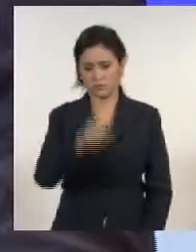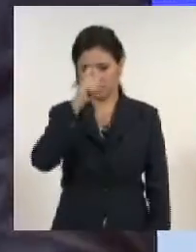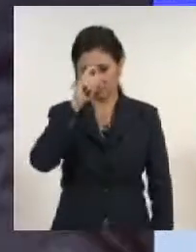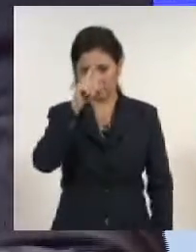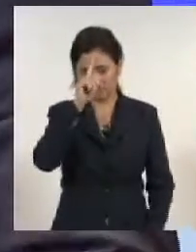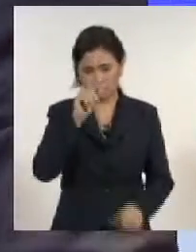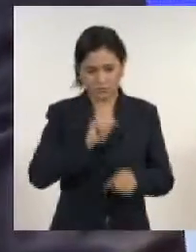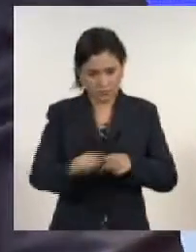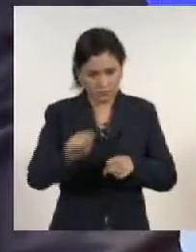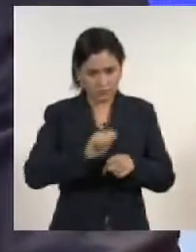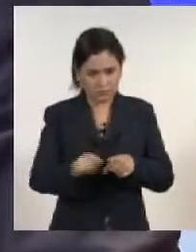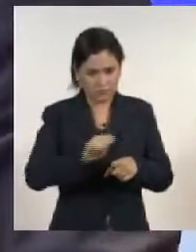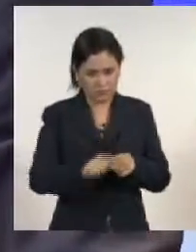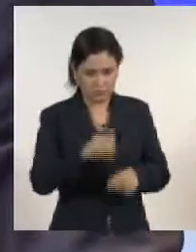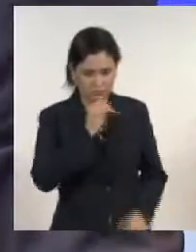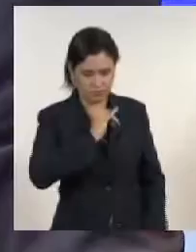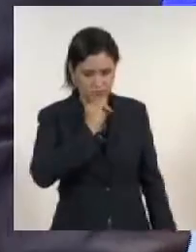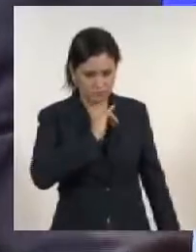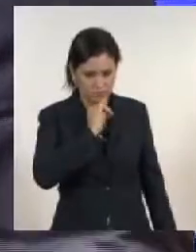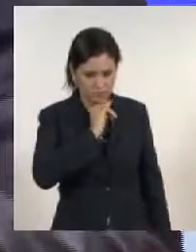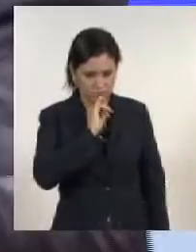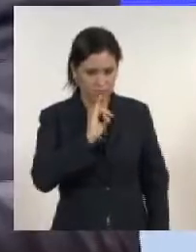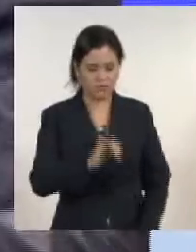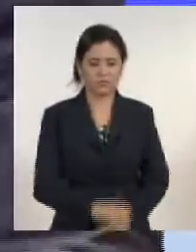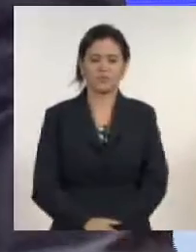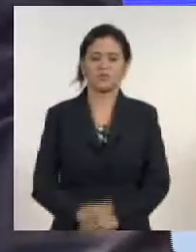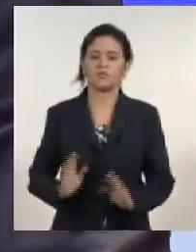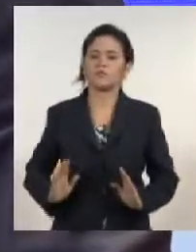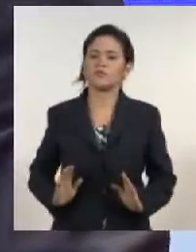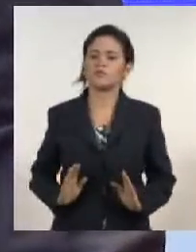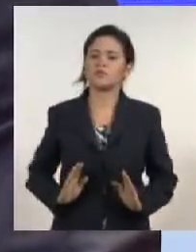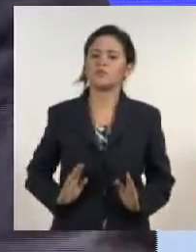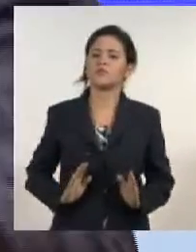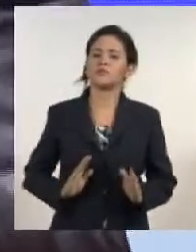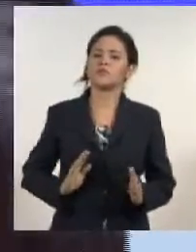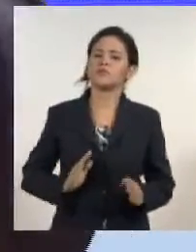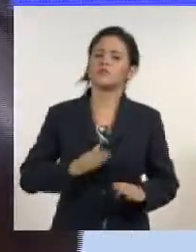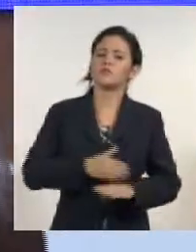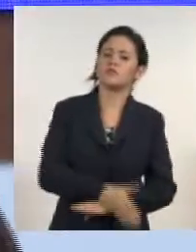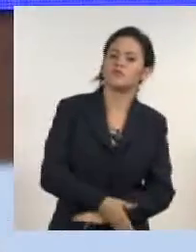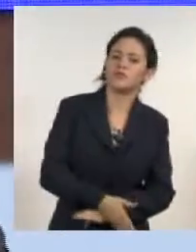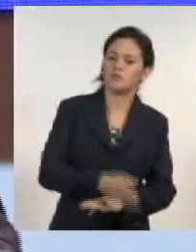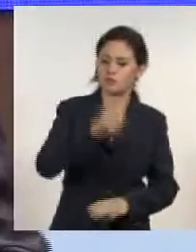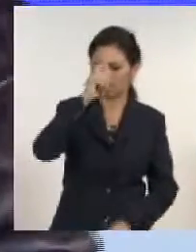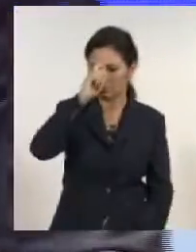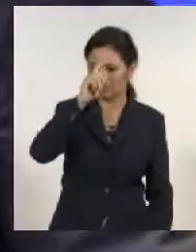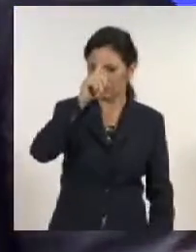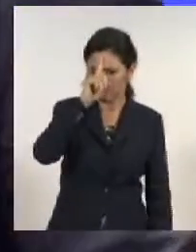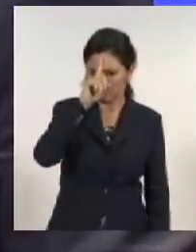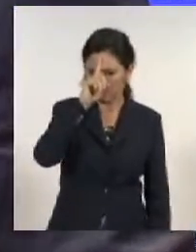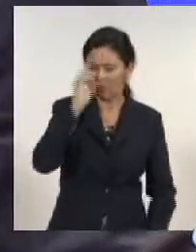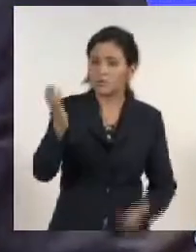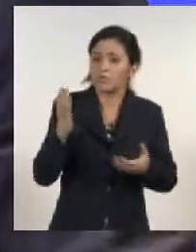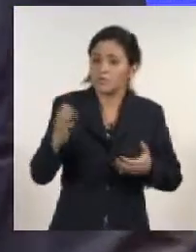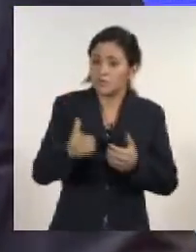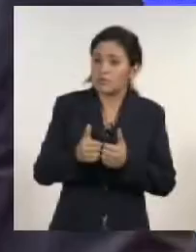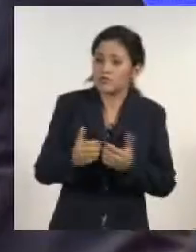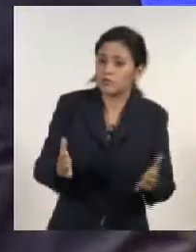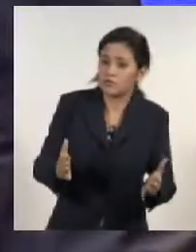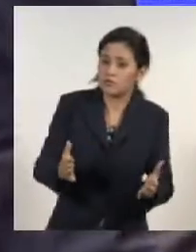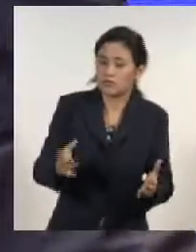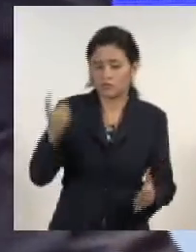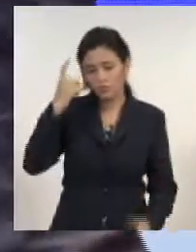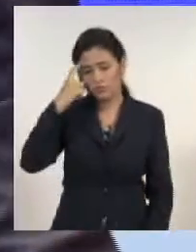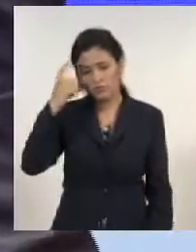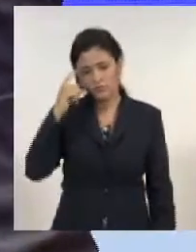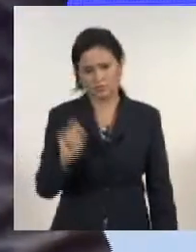Pinheiro, por exemplo, você entrava no hospital, que chegaram até a querer inaugurar, e achavam uma